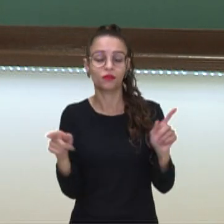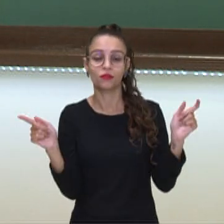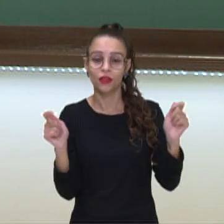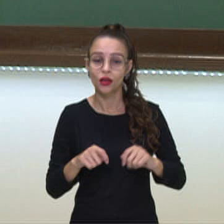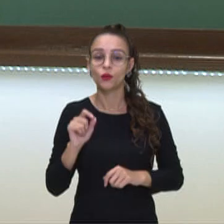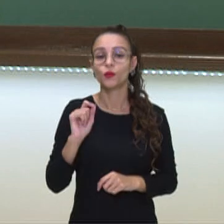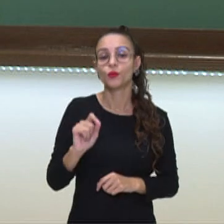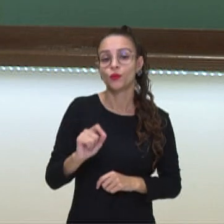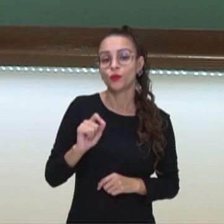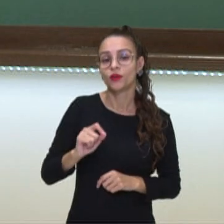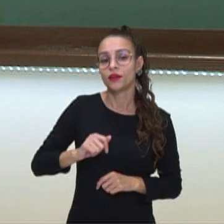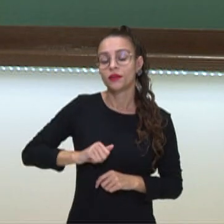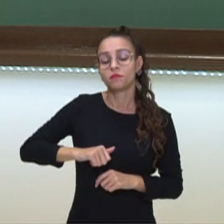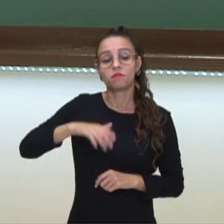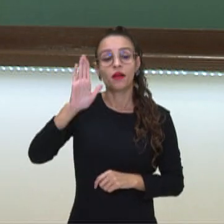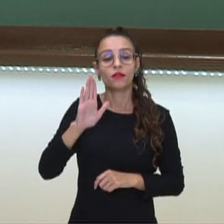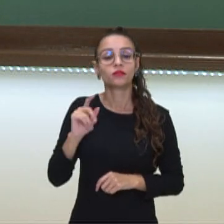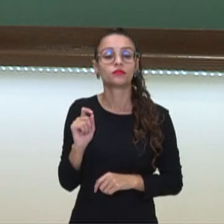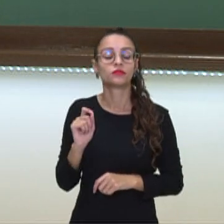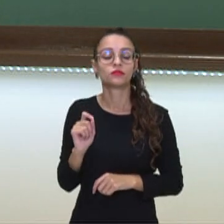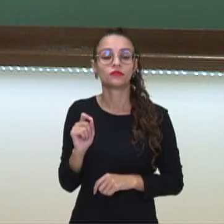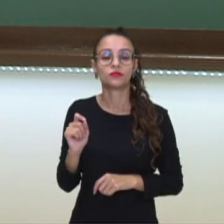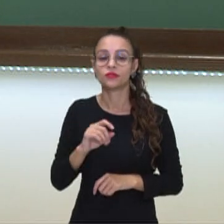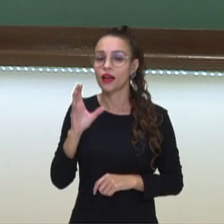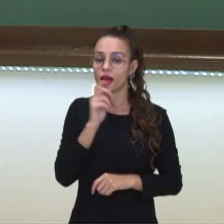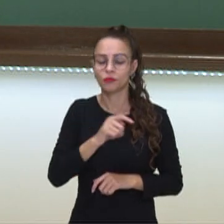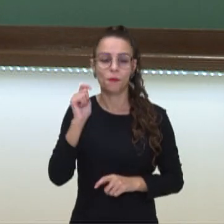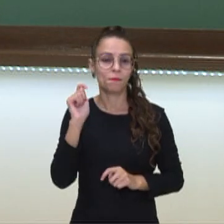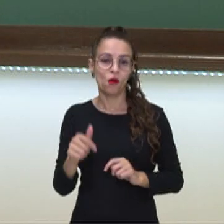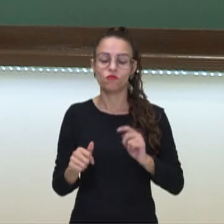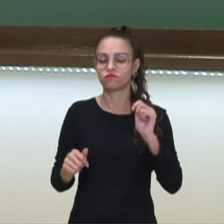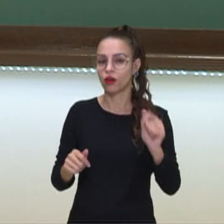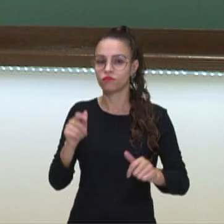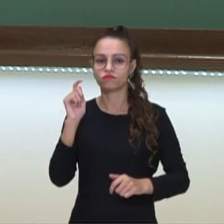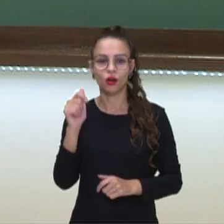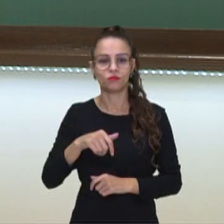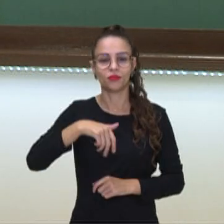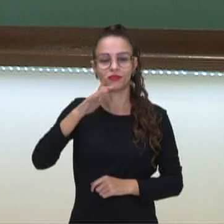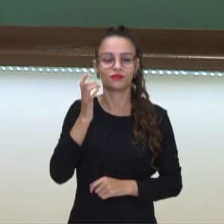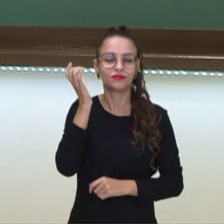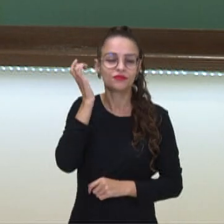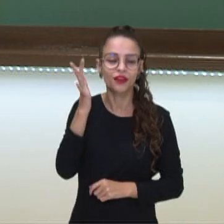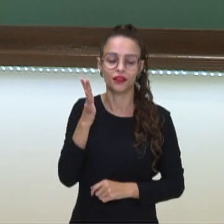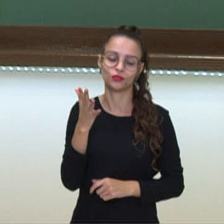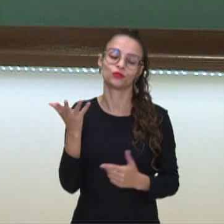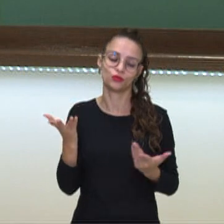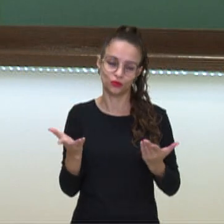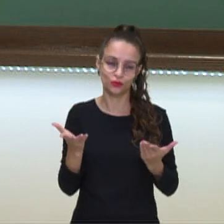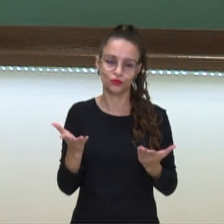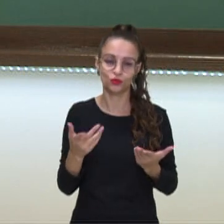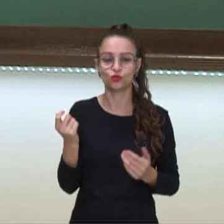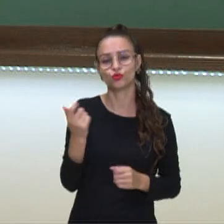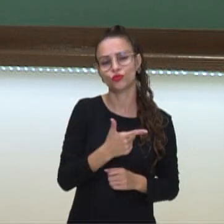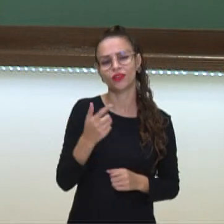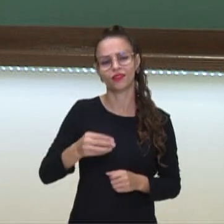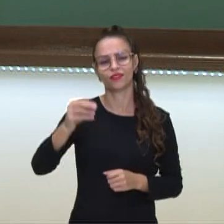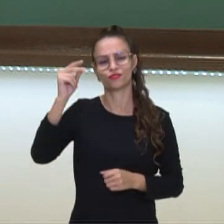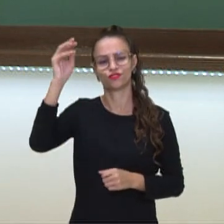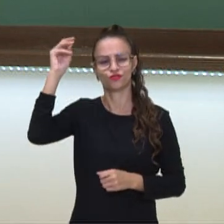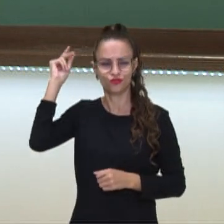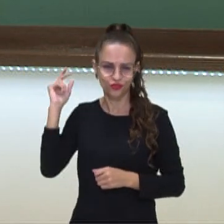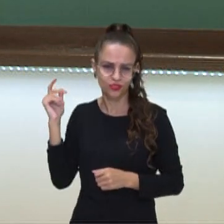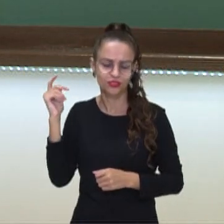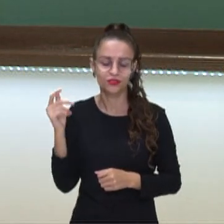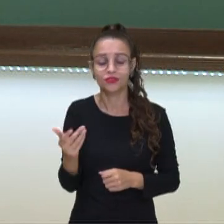transmissões aí mais rápidas ou mais fáceis de acontecer do que as antigas